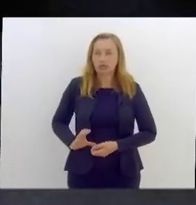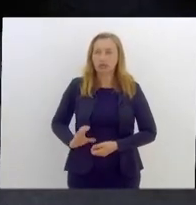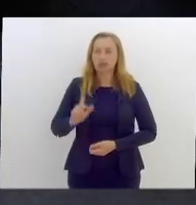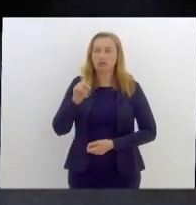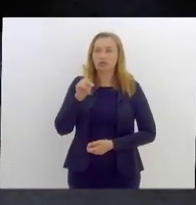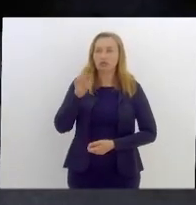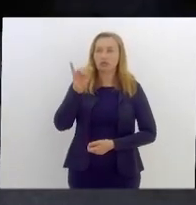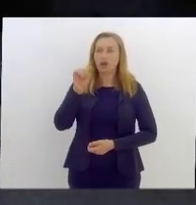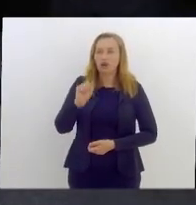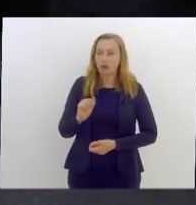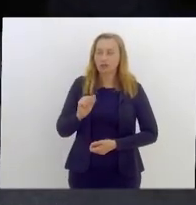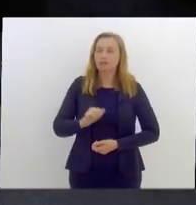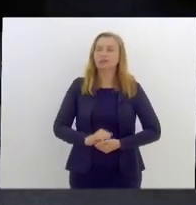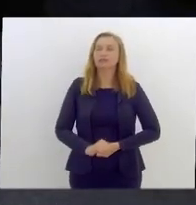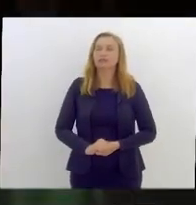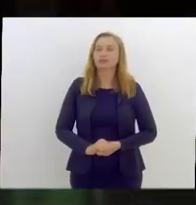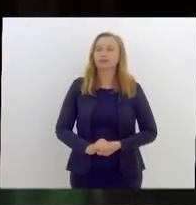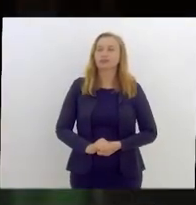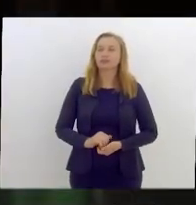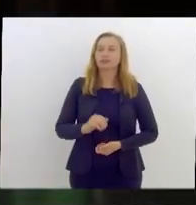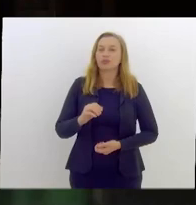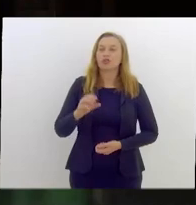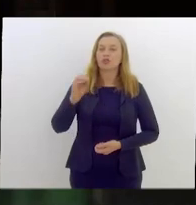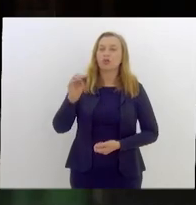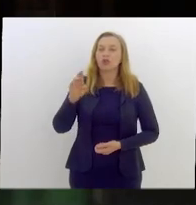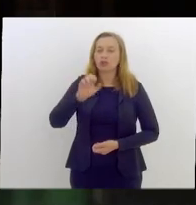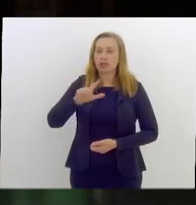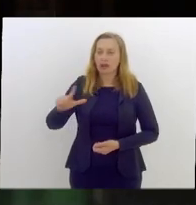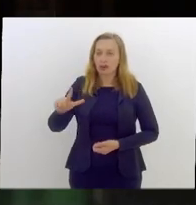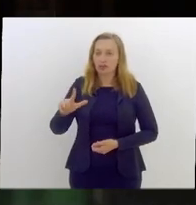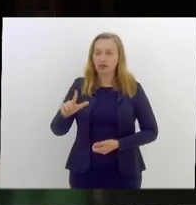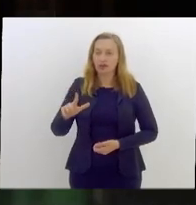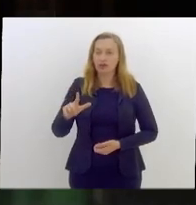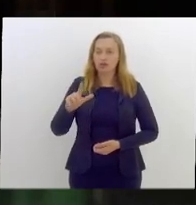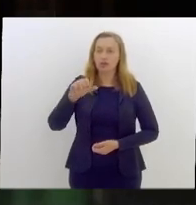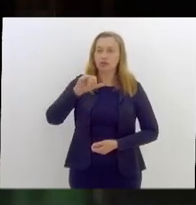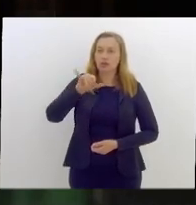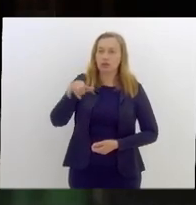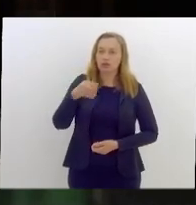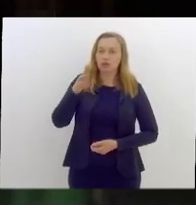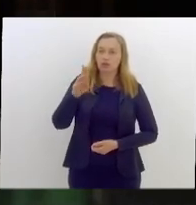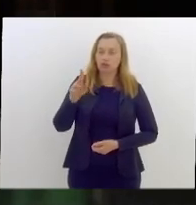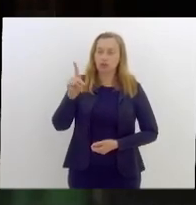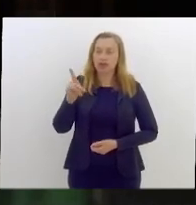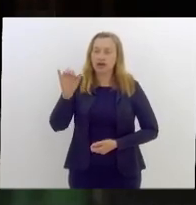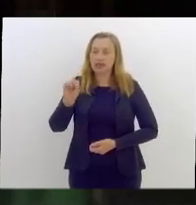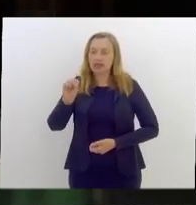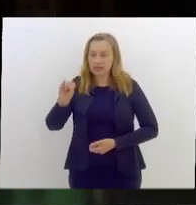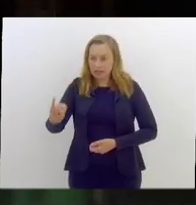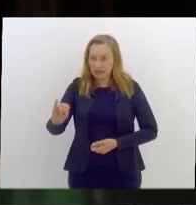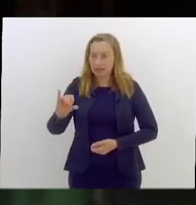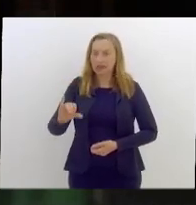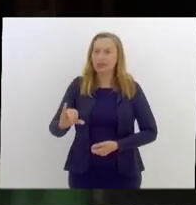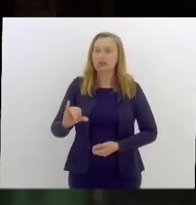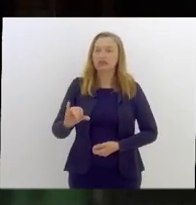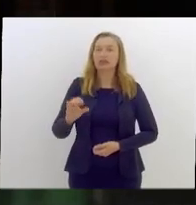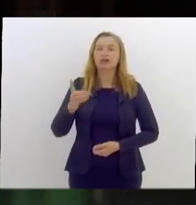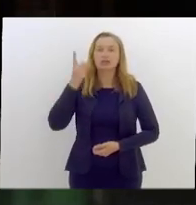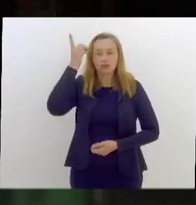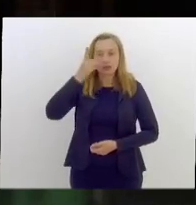Paula Tringuelê. Coronel de Infantaria, Jupiaci Tadeu Martins Belo.